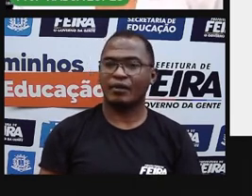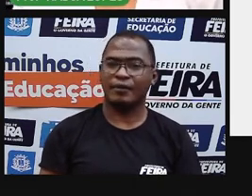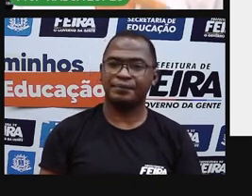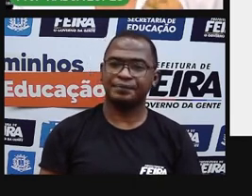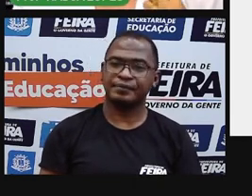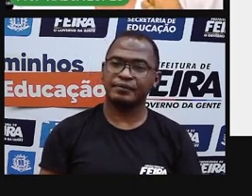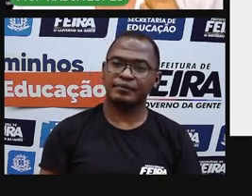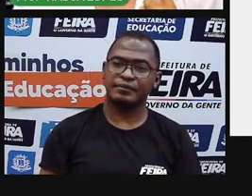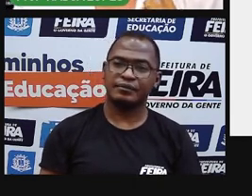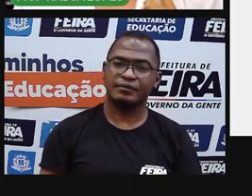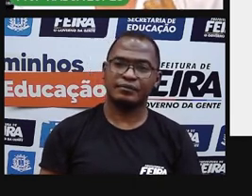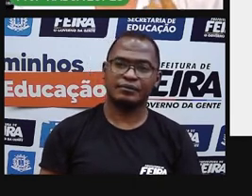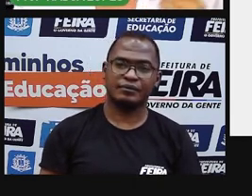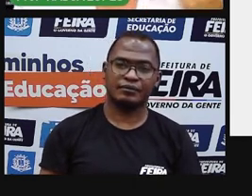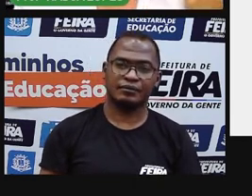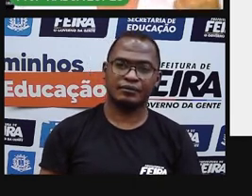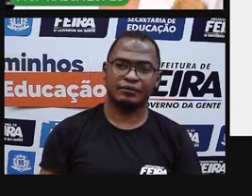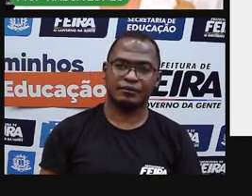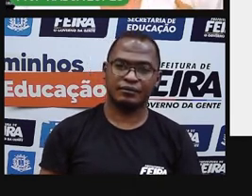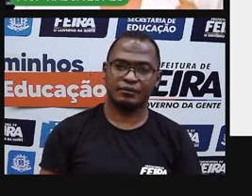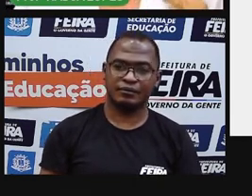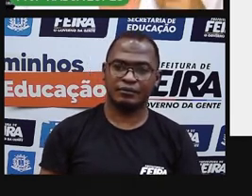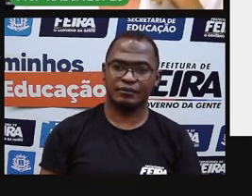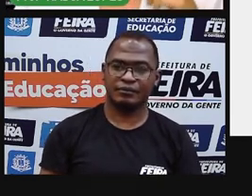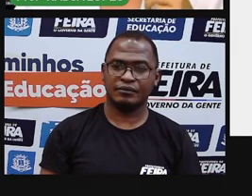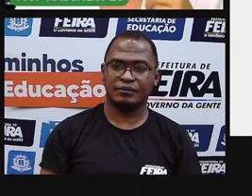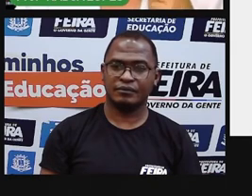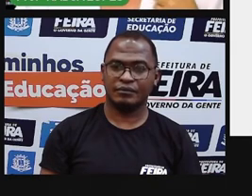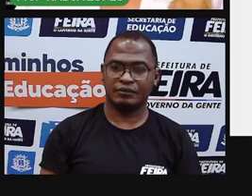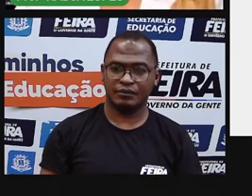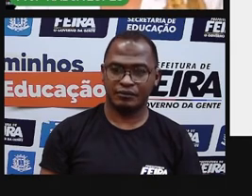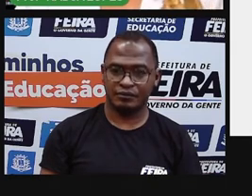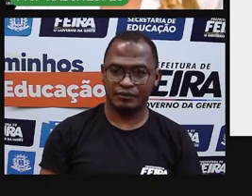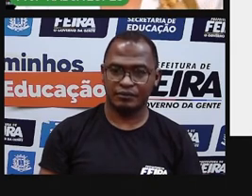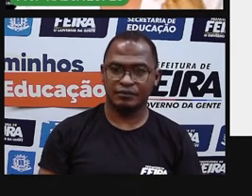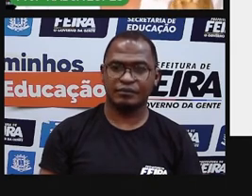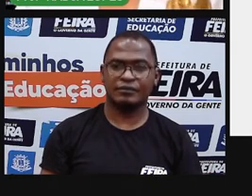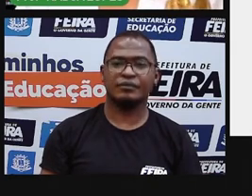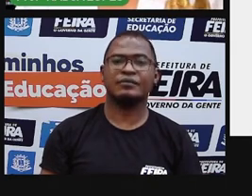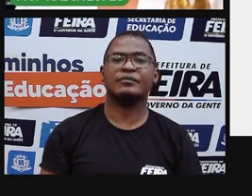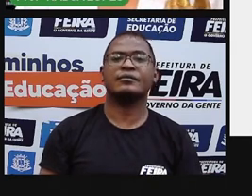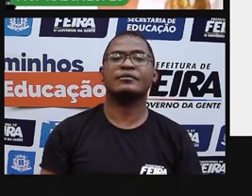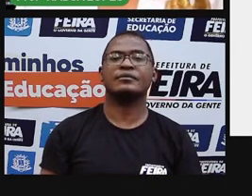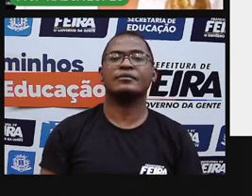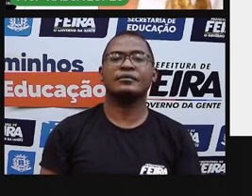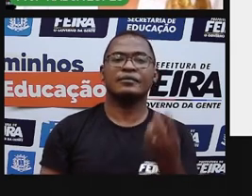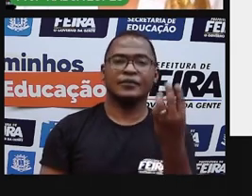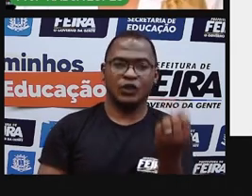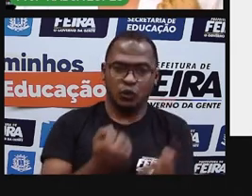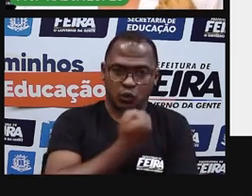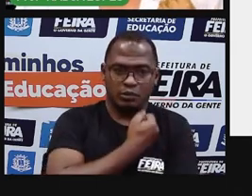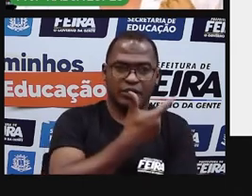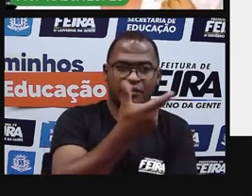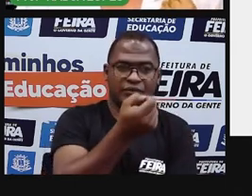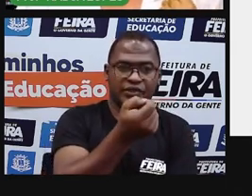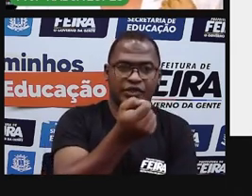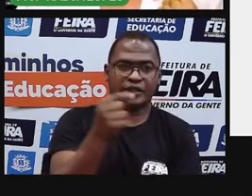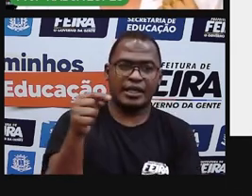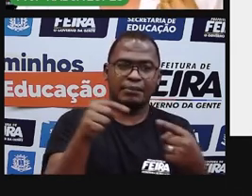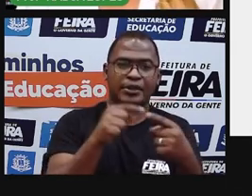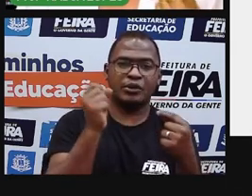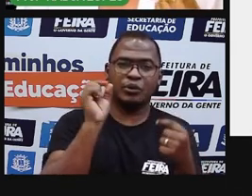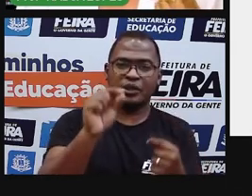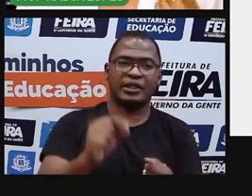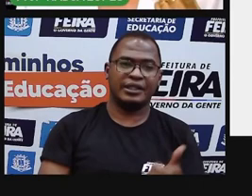e o número igual o número 20 = 10 + 10 + 10